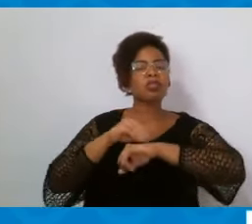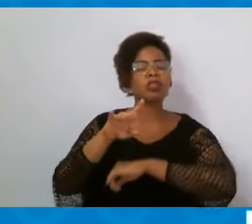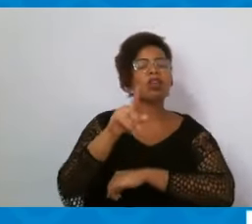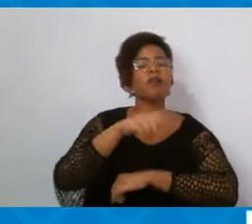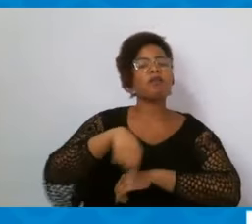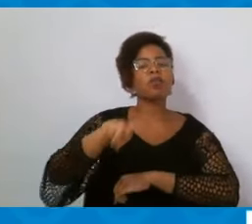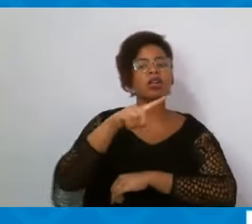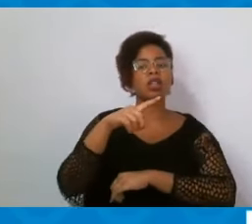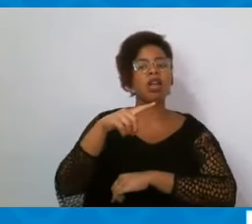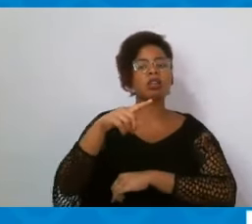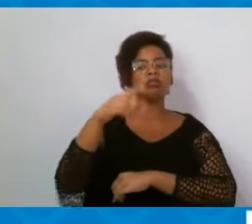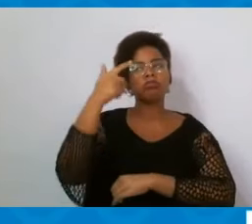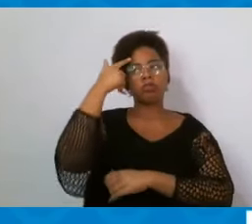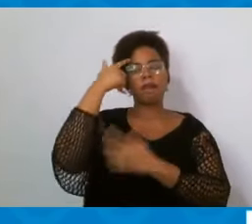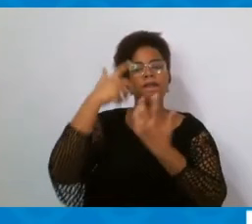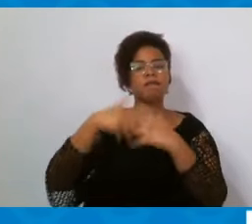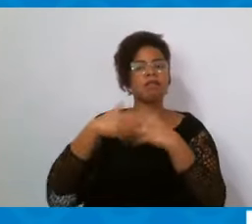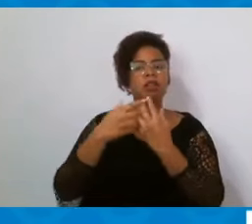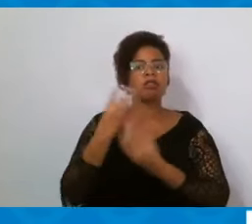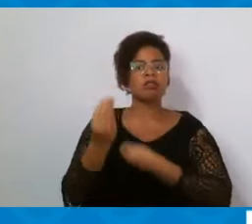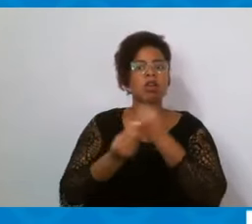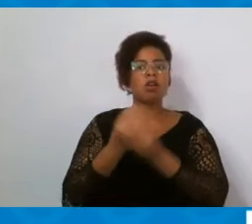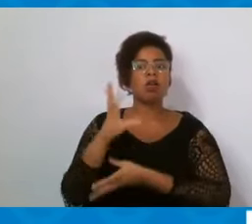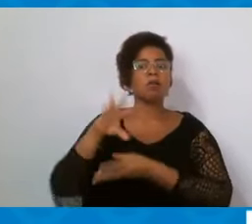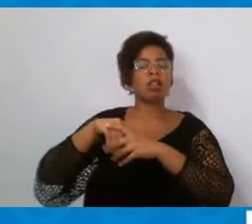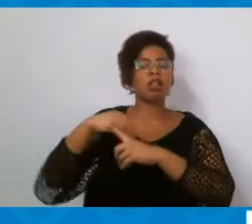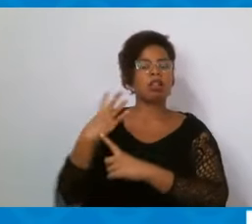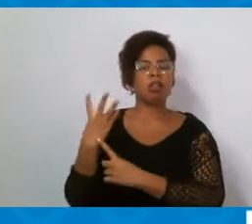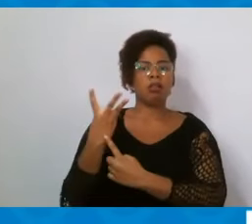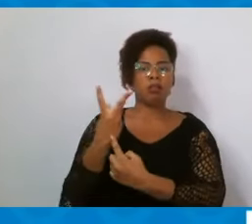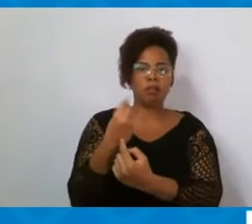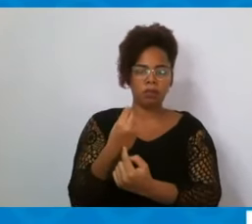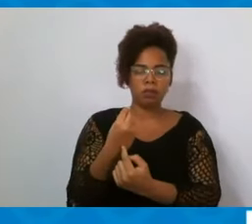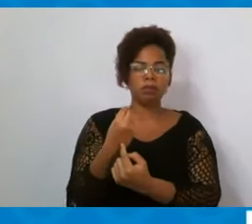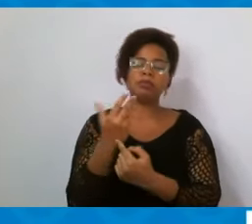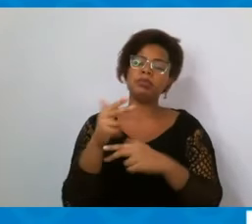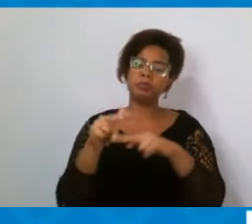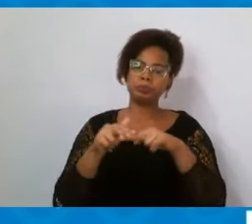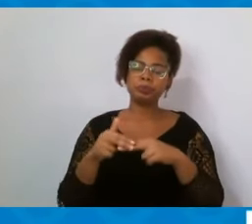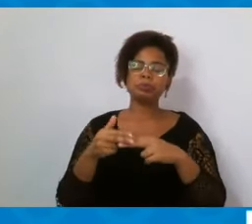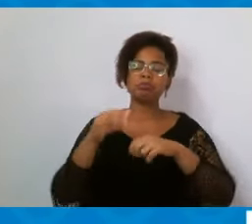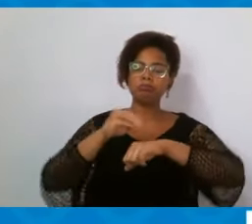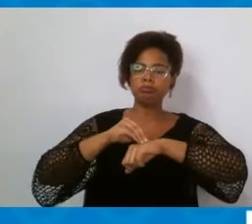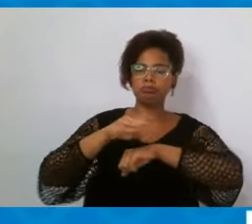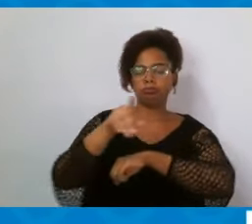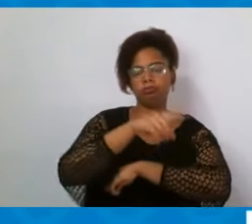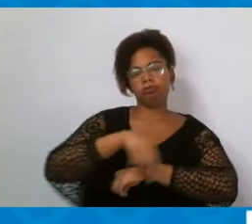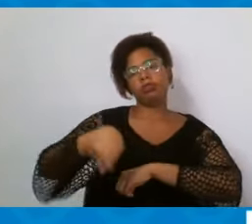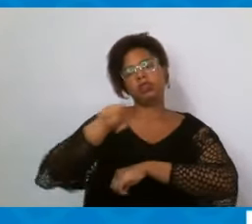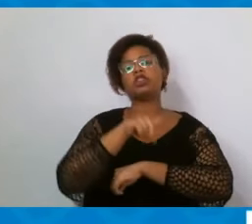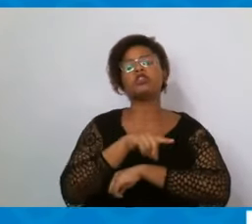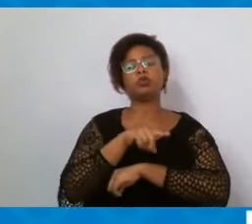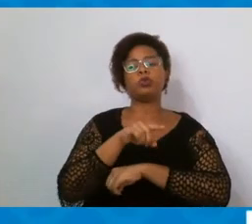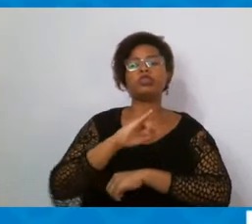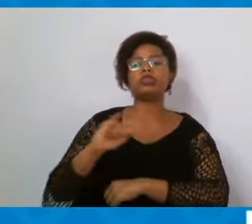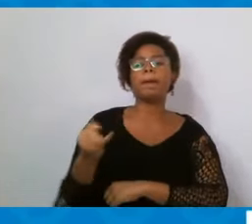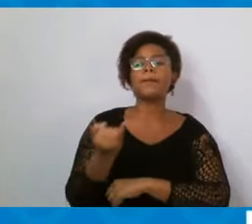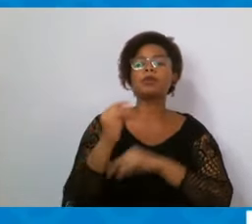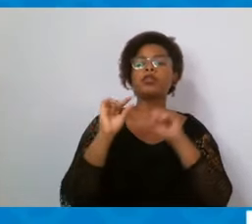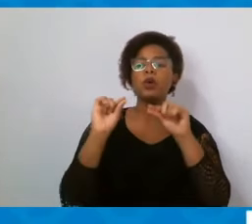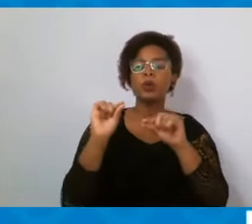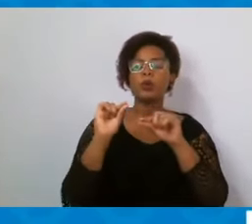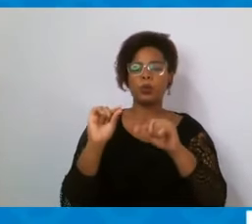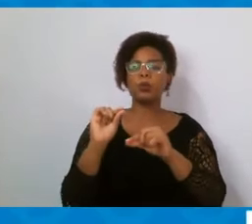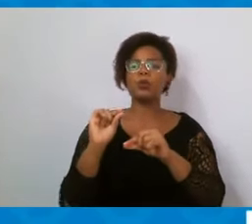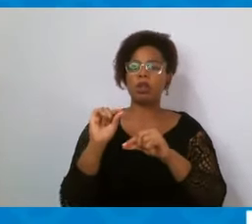eles podem e devem estar, e é isso que eu queria incentivar aqui, no mundo do ensino e da aprendizagem,